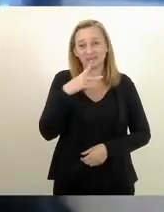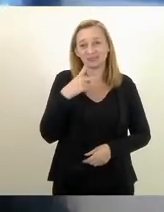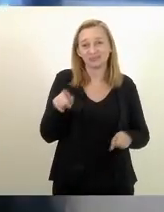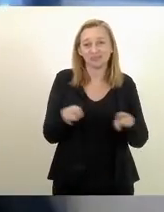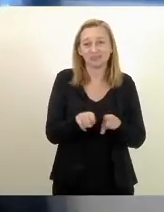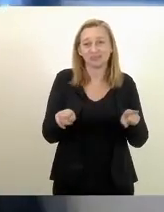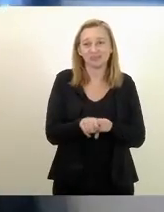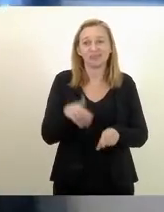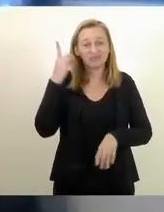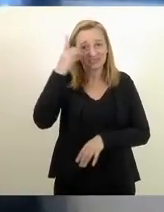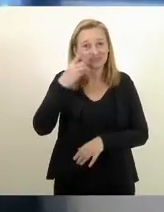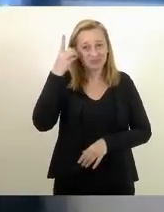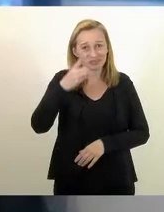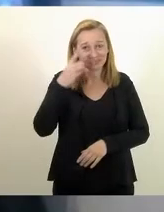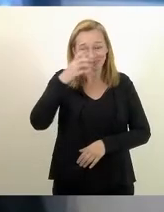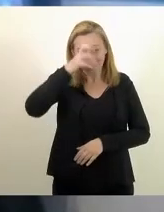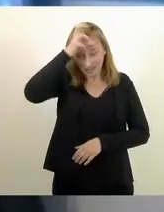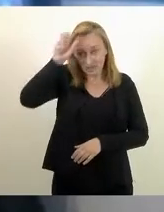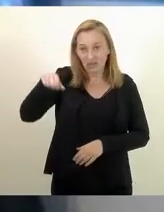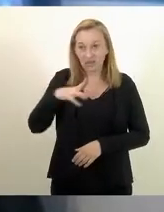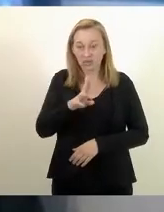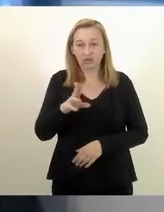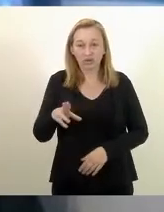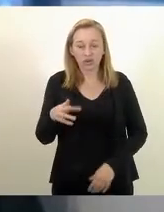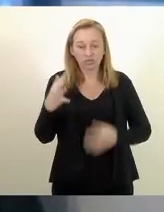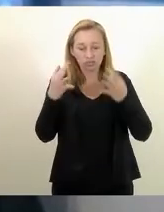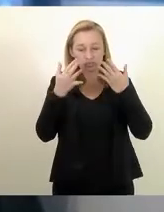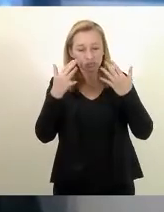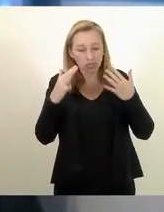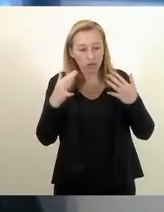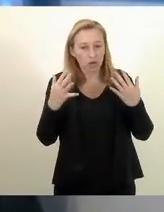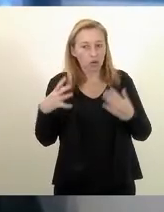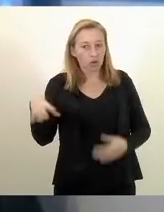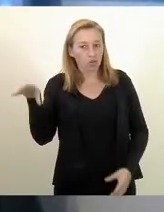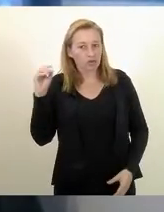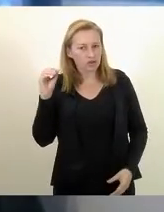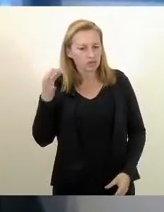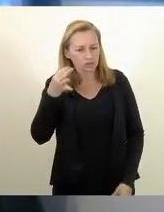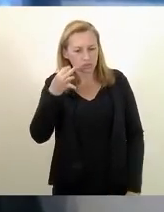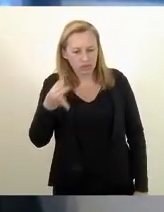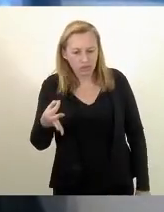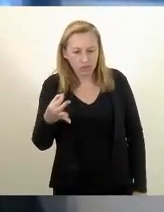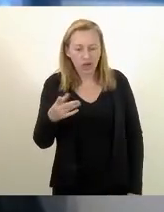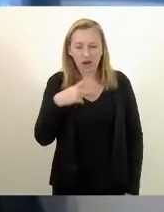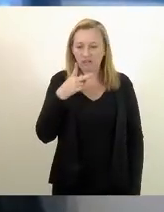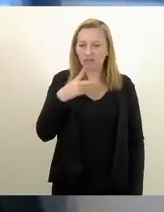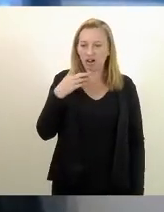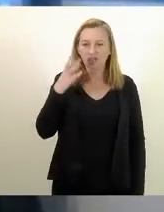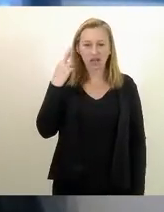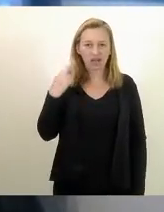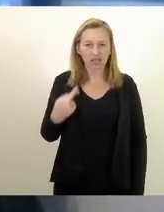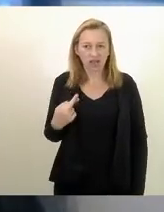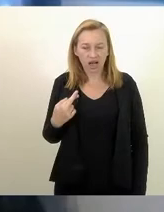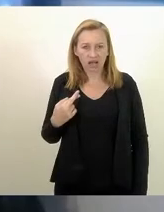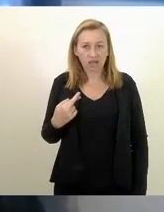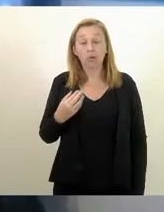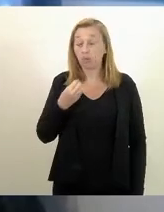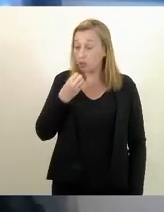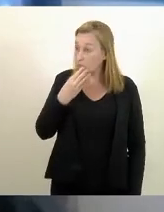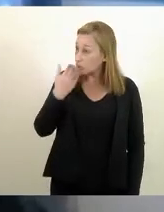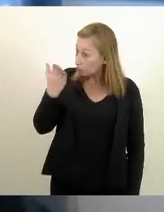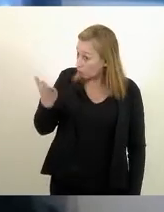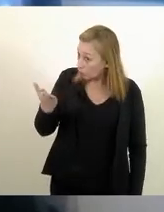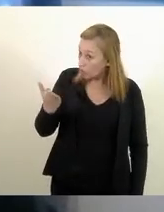deputada Tia Ju eu ouvi com atenção a intervenção da Renata Souza muito boa